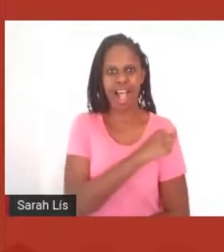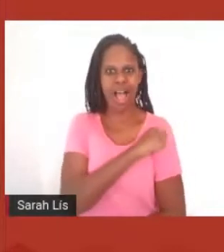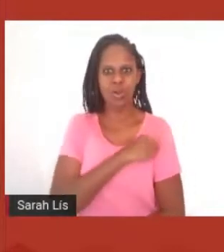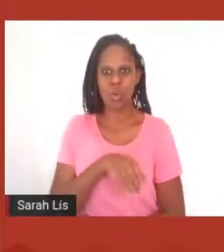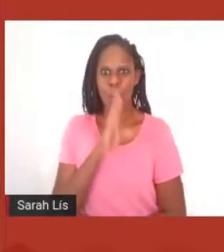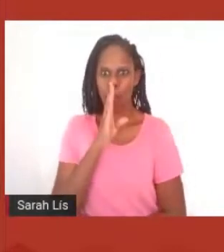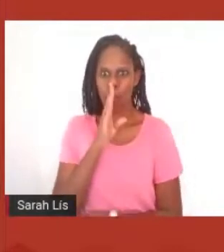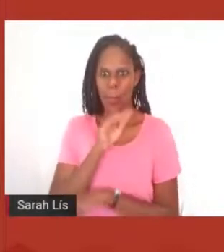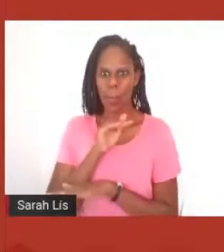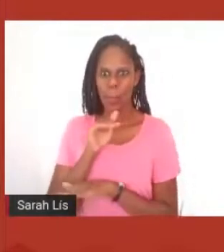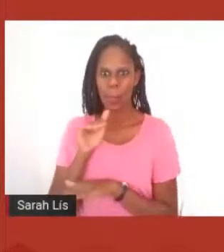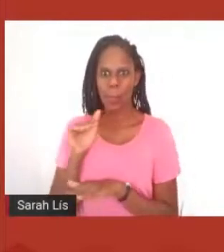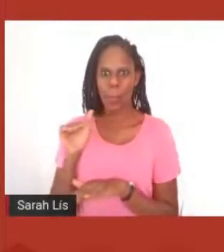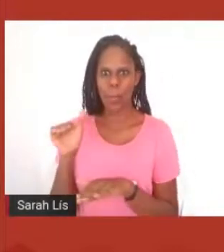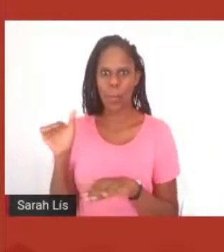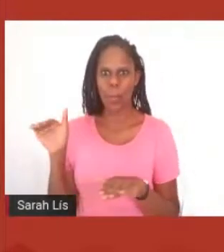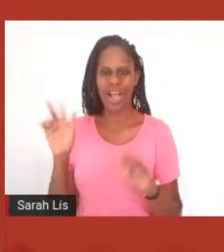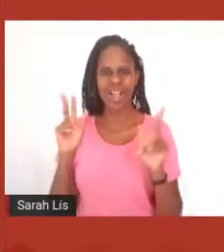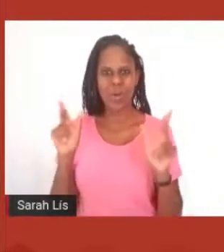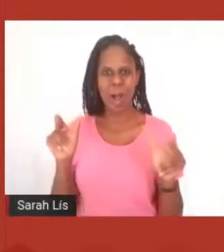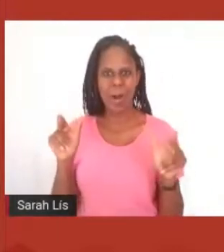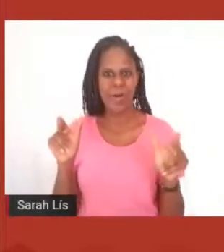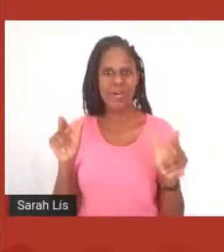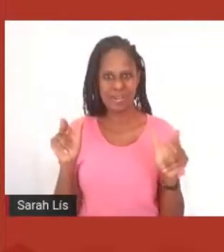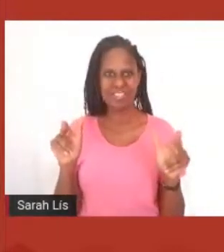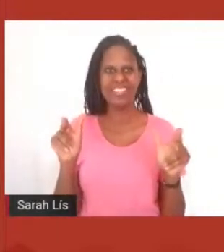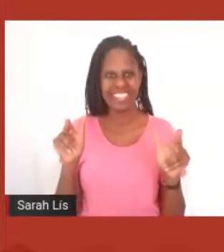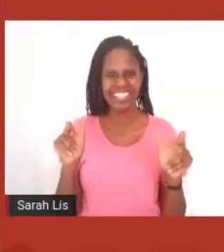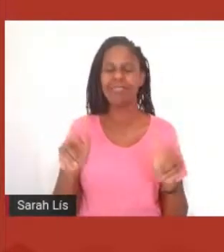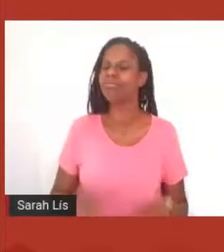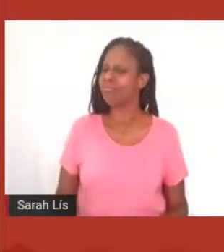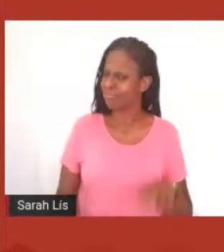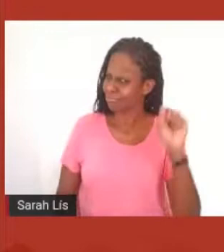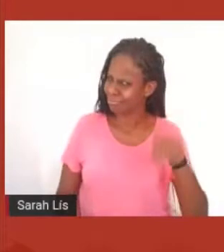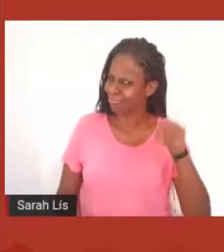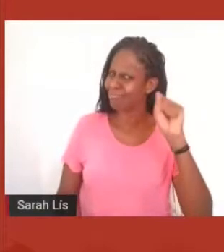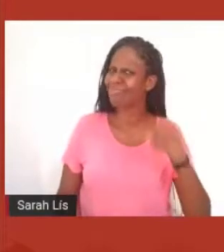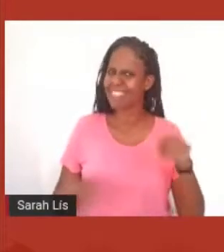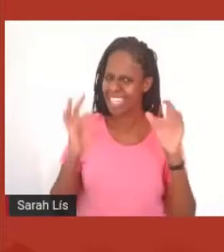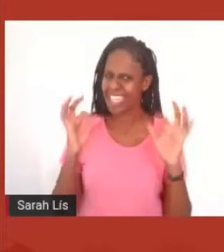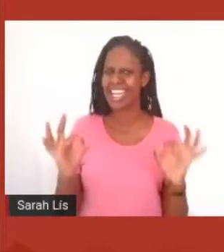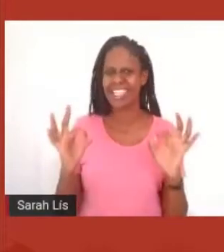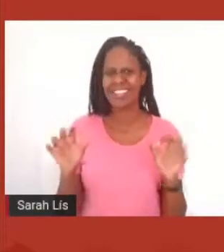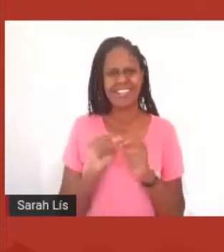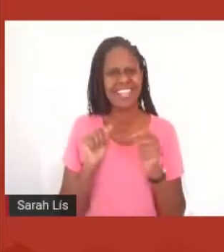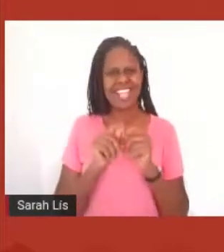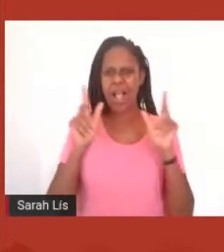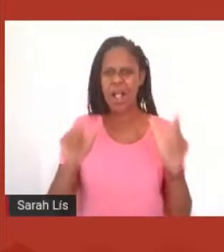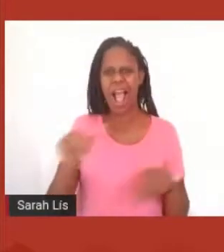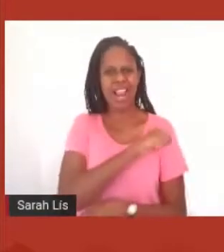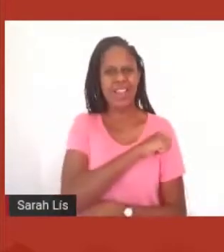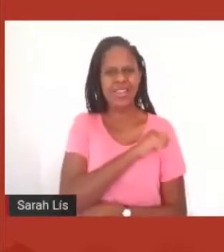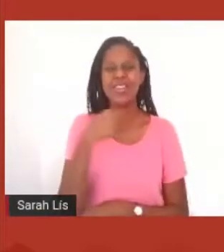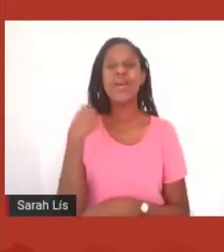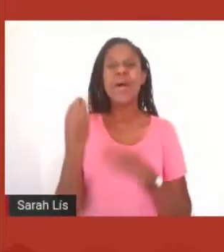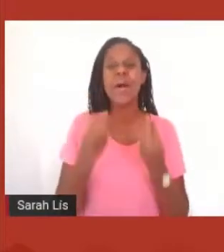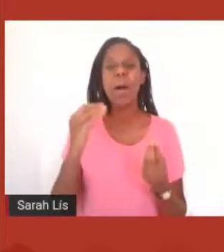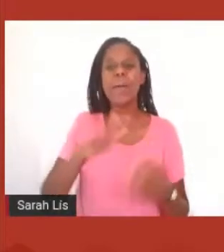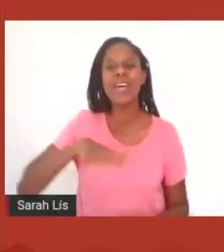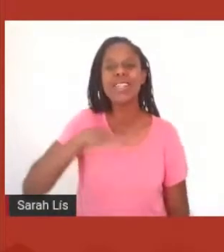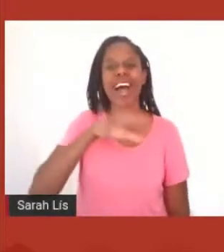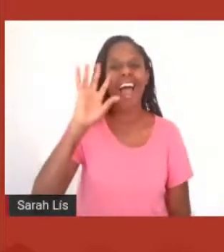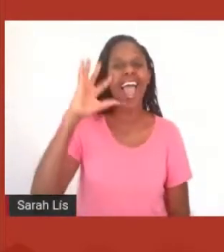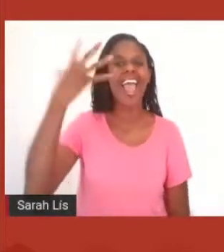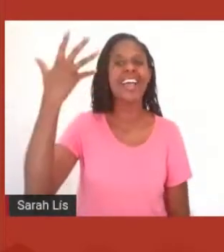né? Exatamente. A gente está fazendo igual aluno para ver como é que vocês resolvem essa situação, para a gente resolver